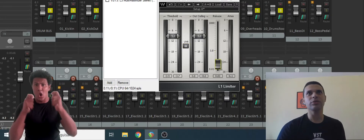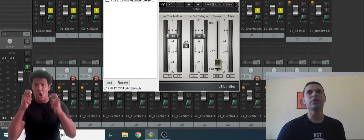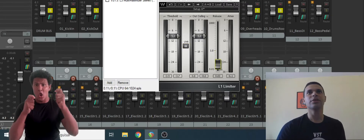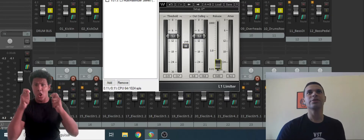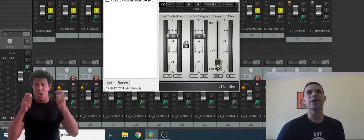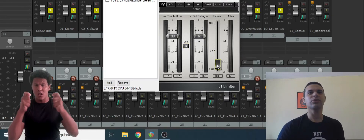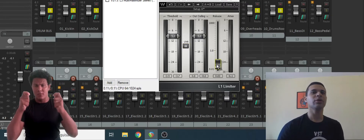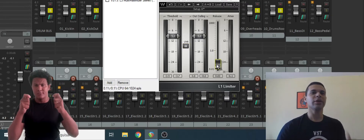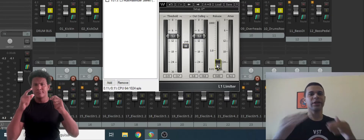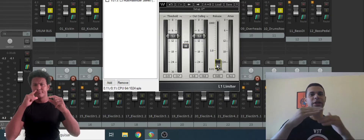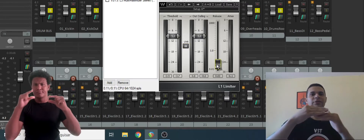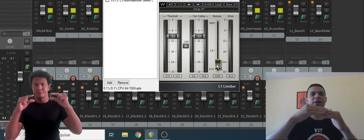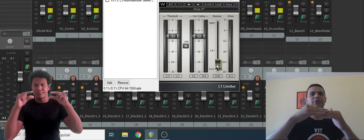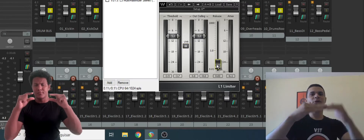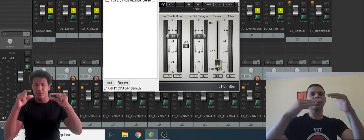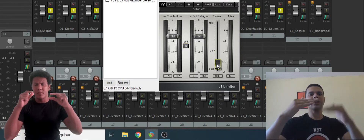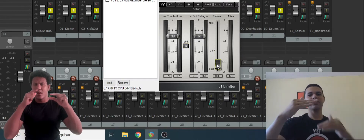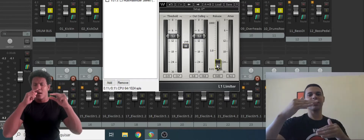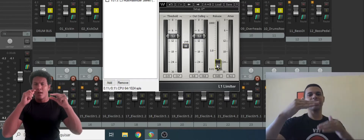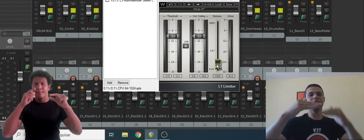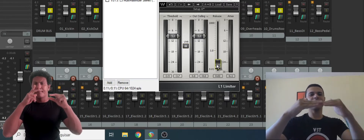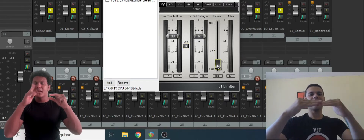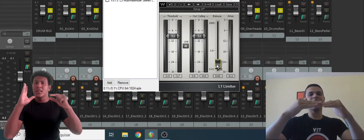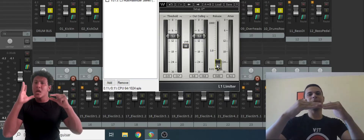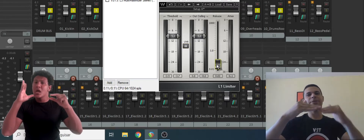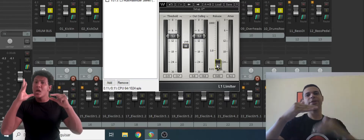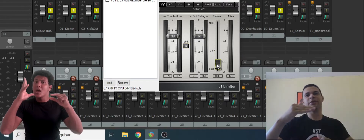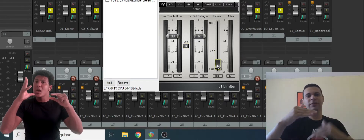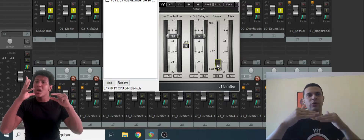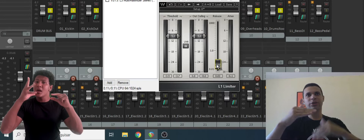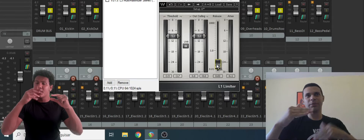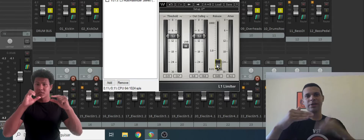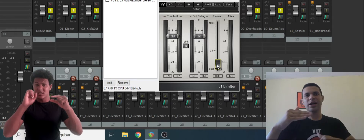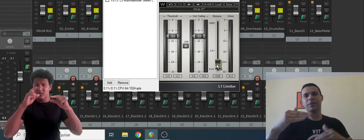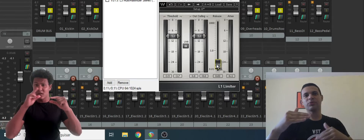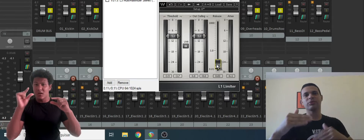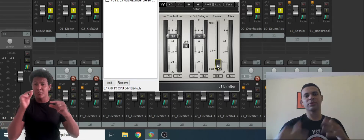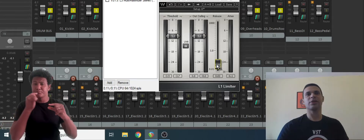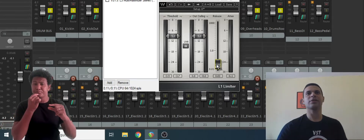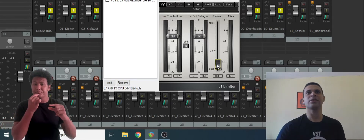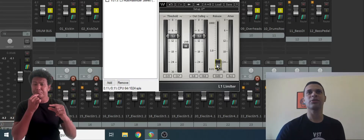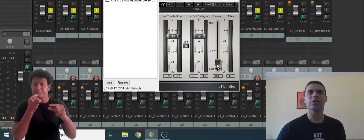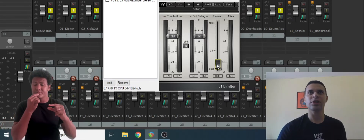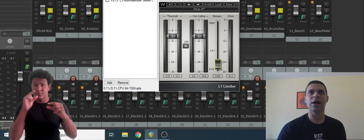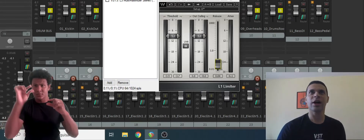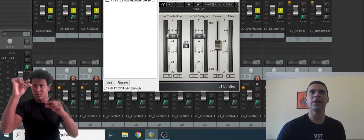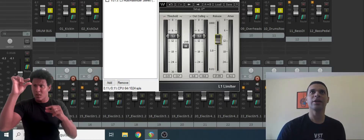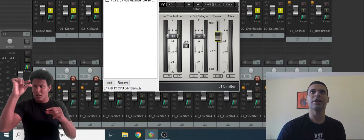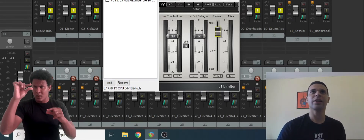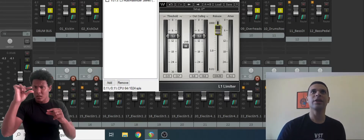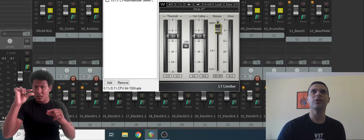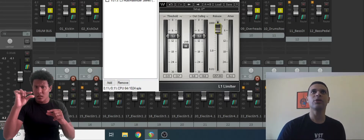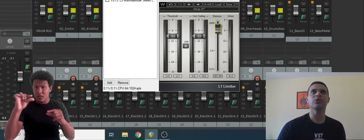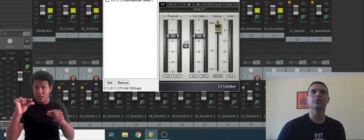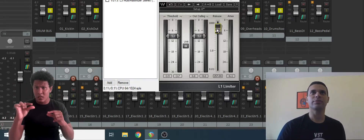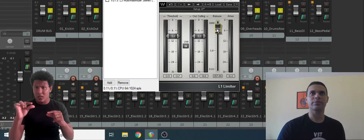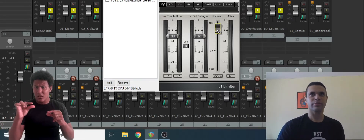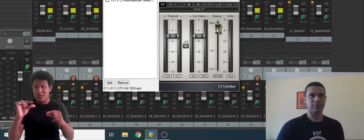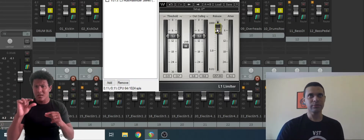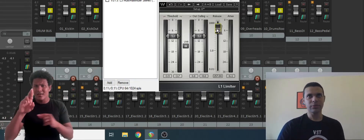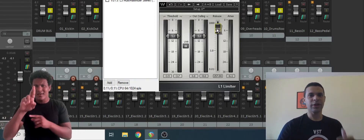curto, certo? Ele vai voltar, ele vai limitar e vai voltar mais rápido, certo? E se eu deixar ele